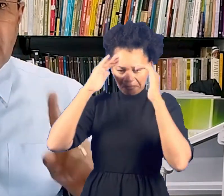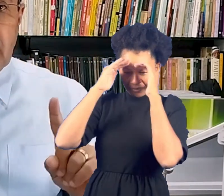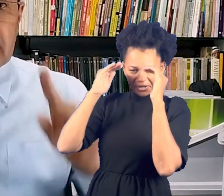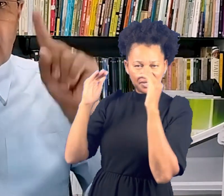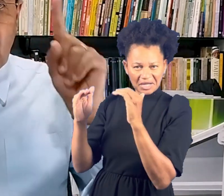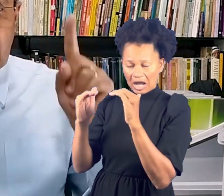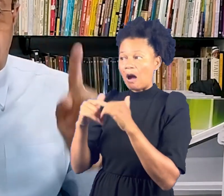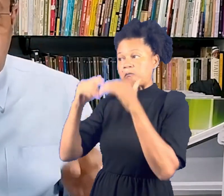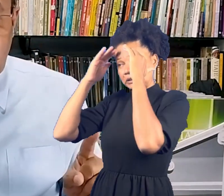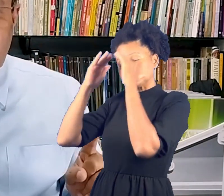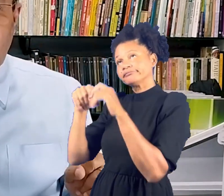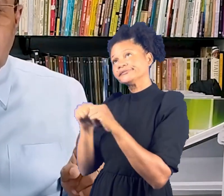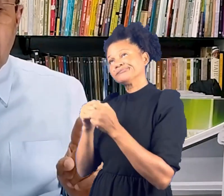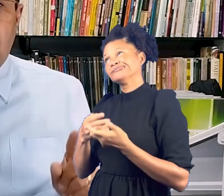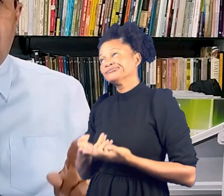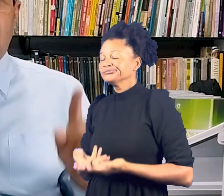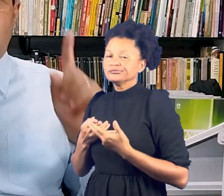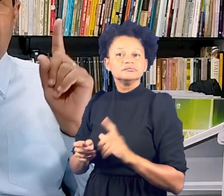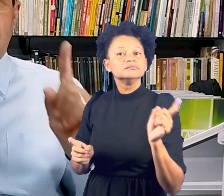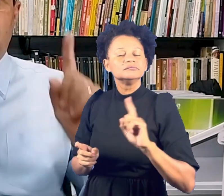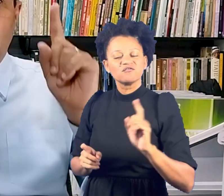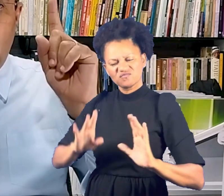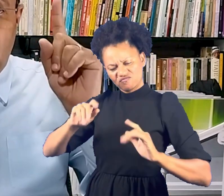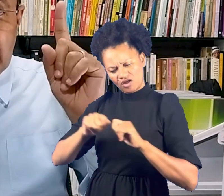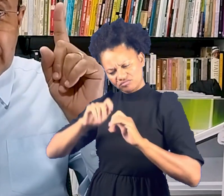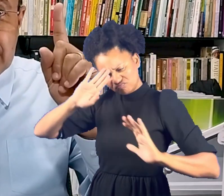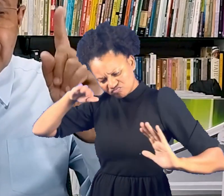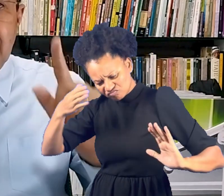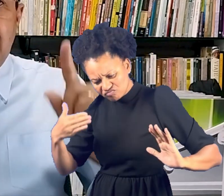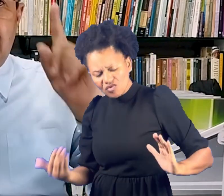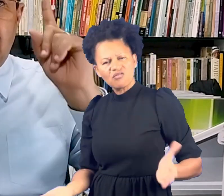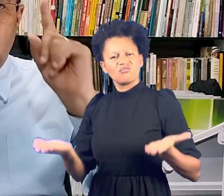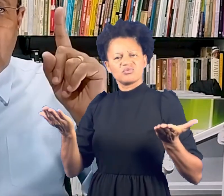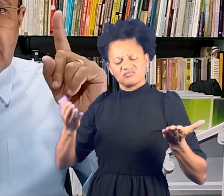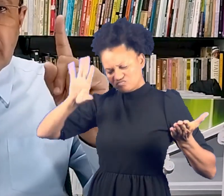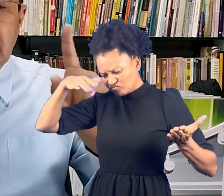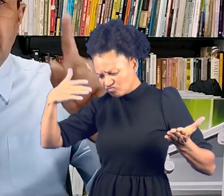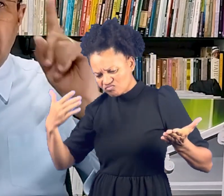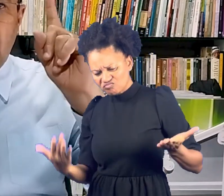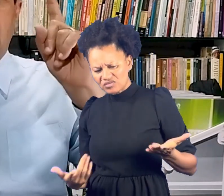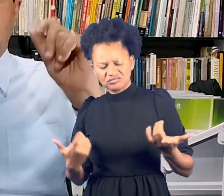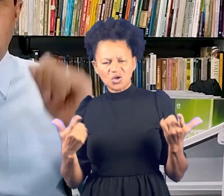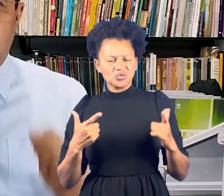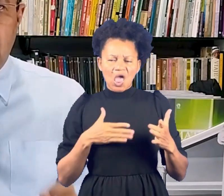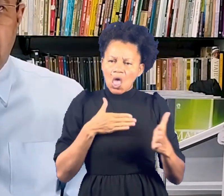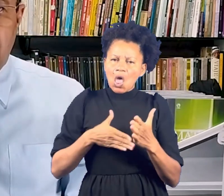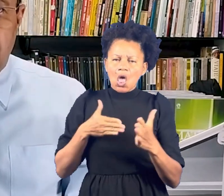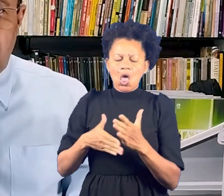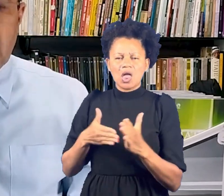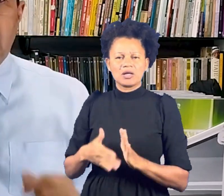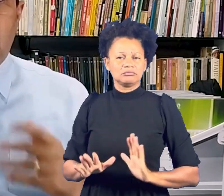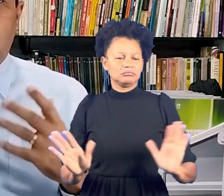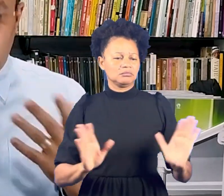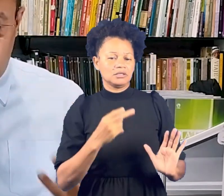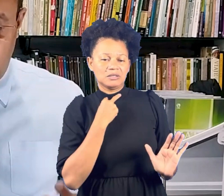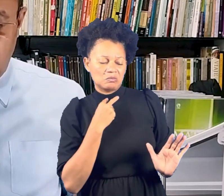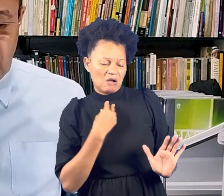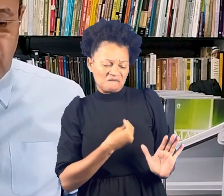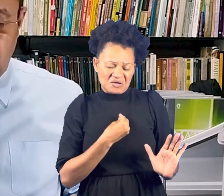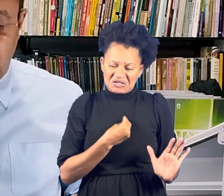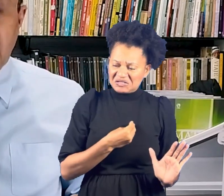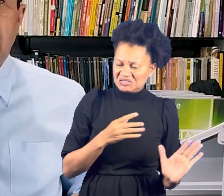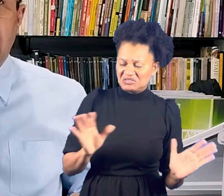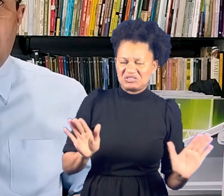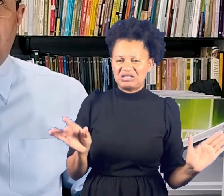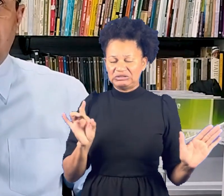por obediência, guardem isso, mas fazer por honra. Quem honra não tem medida. A gente não pode viver